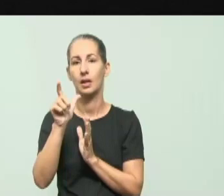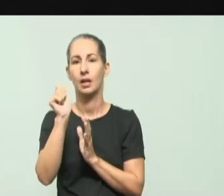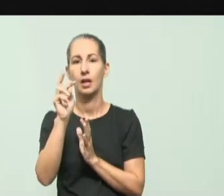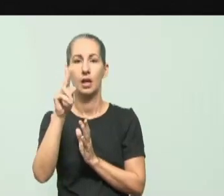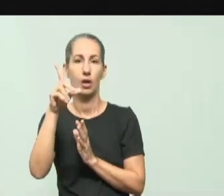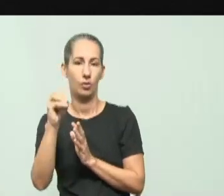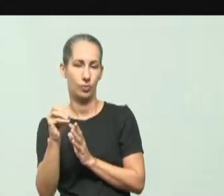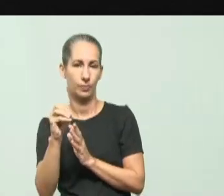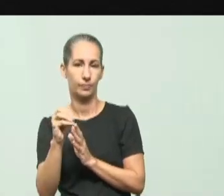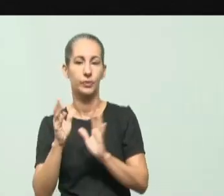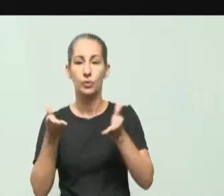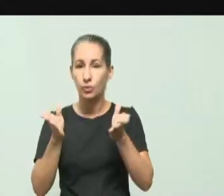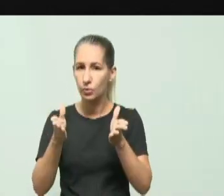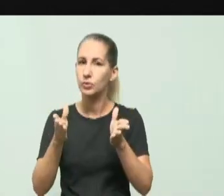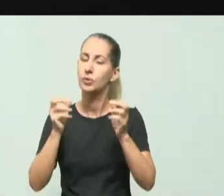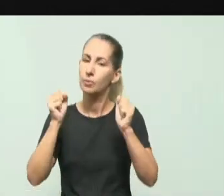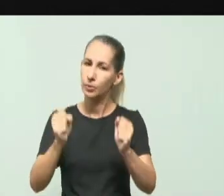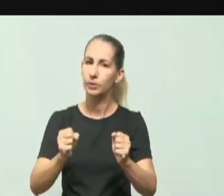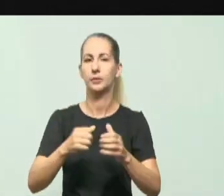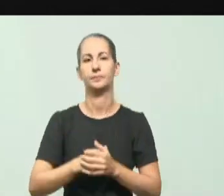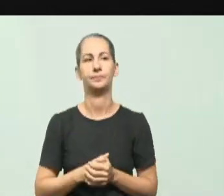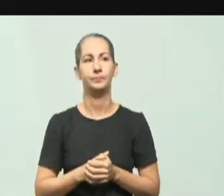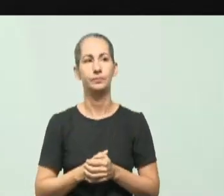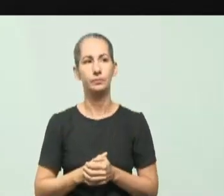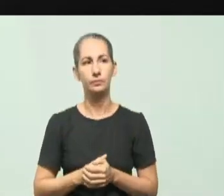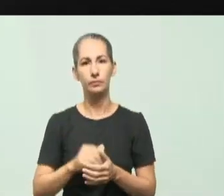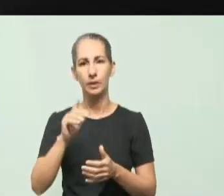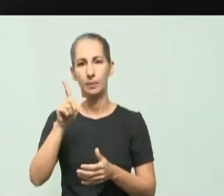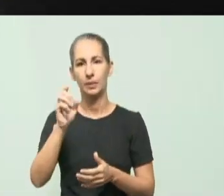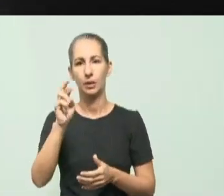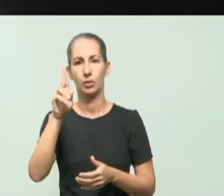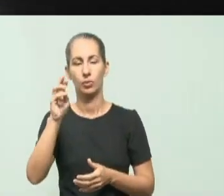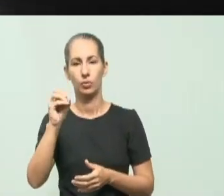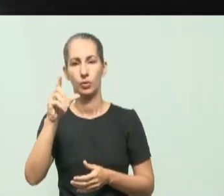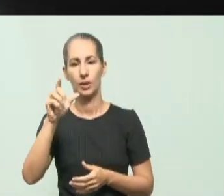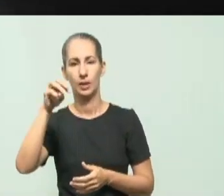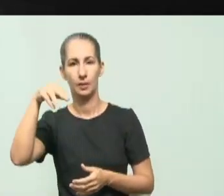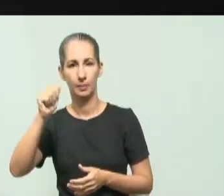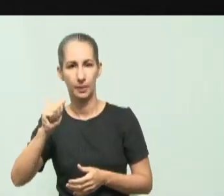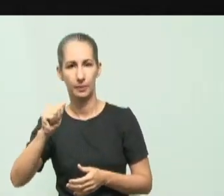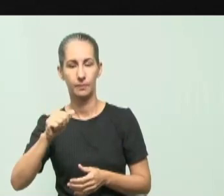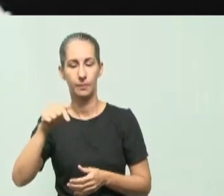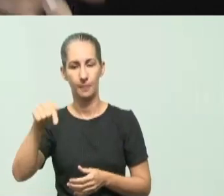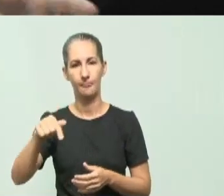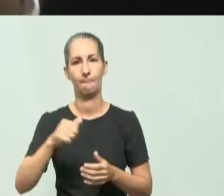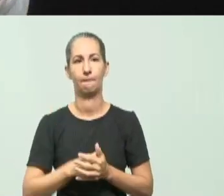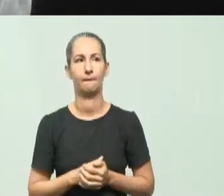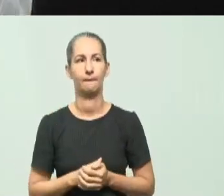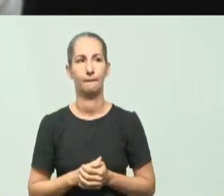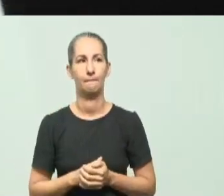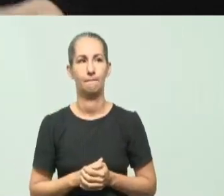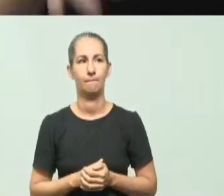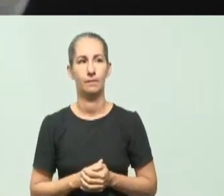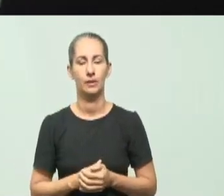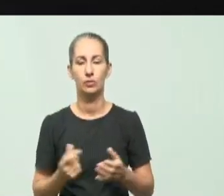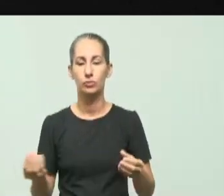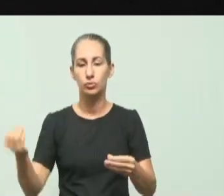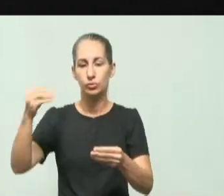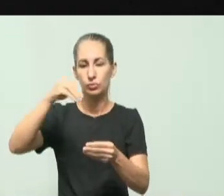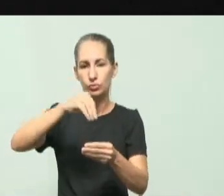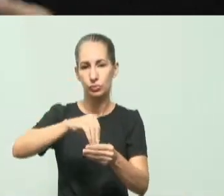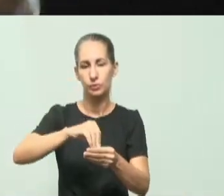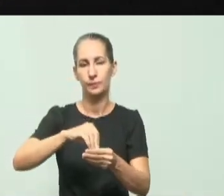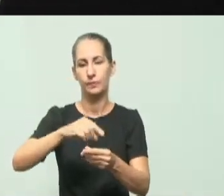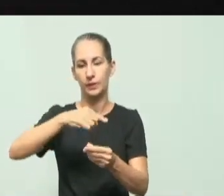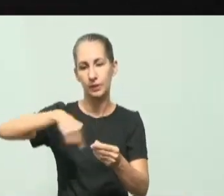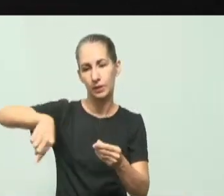da Lama? A partir de hoje, a gente vai ter que o Beco da Lama não é somente uma única rua dali, mas é aquele conjunto, é aquele entorno,